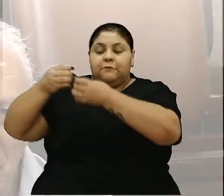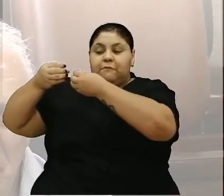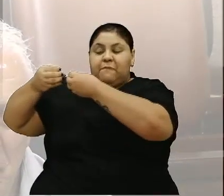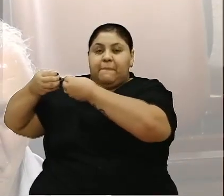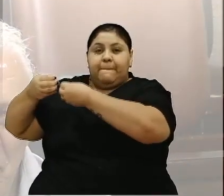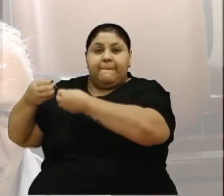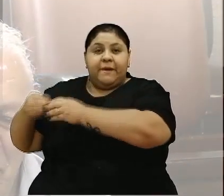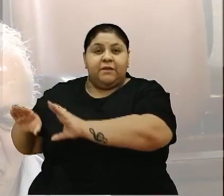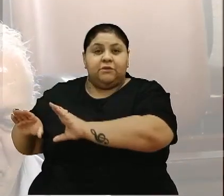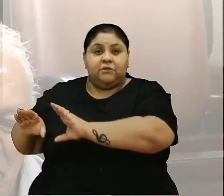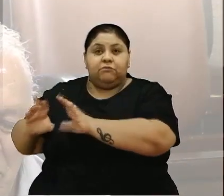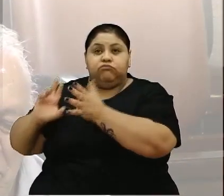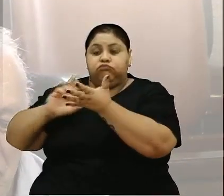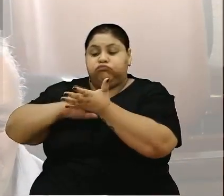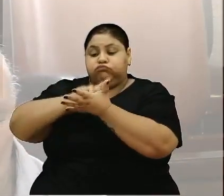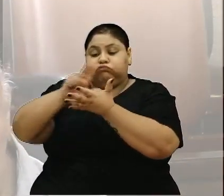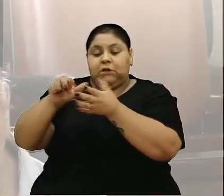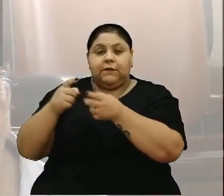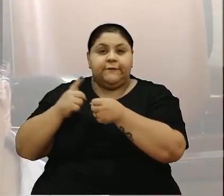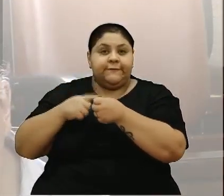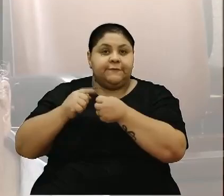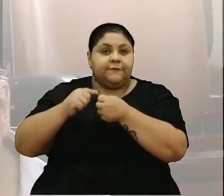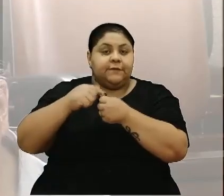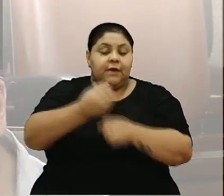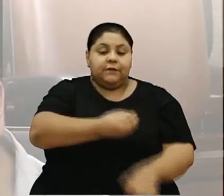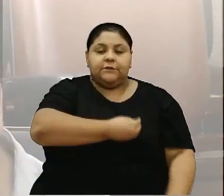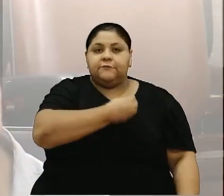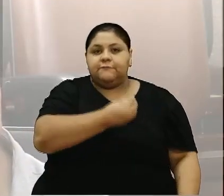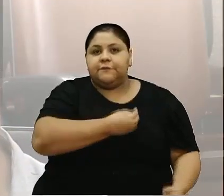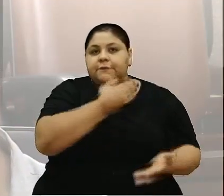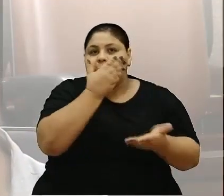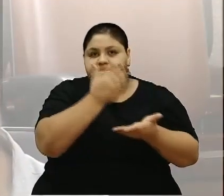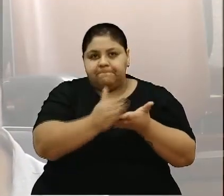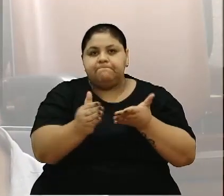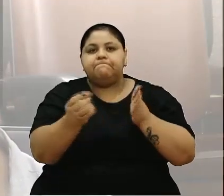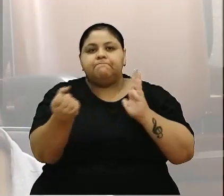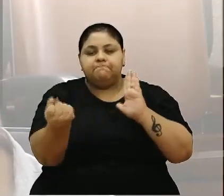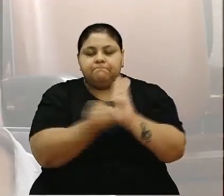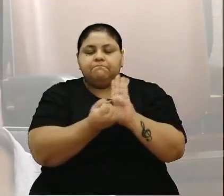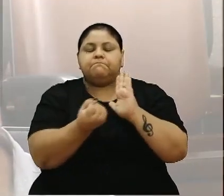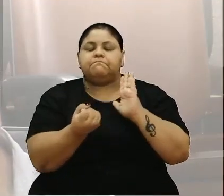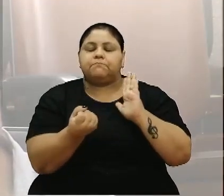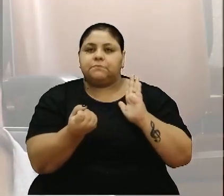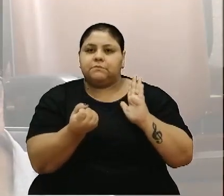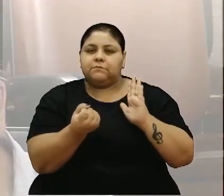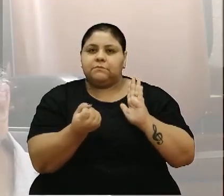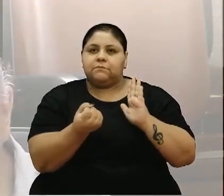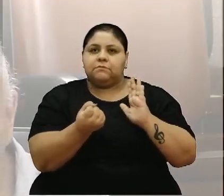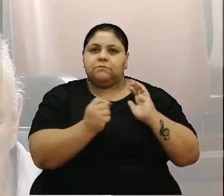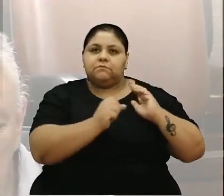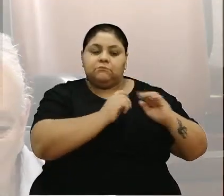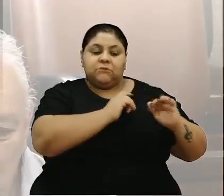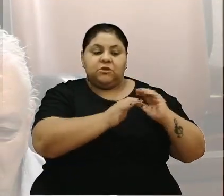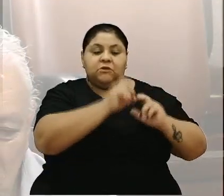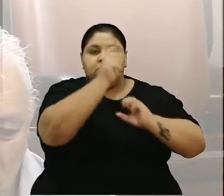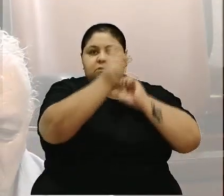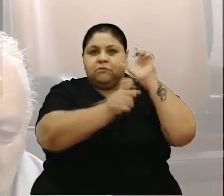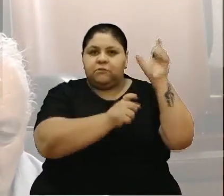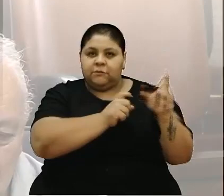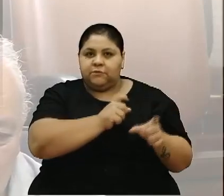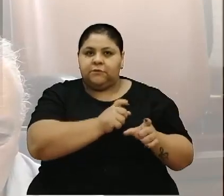com diversas vidas perdidas e impactado a mobilidade das pessoas,